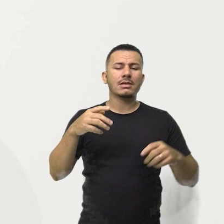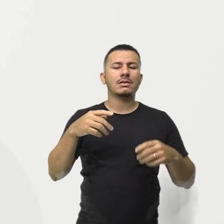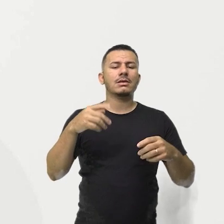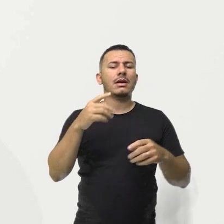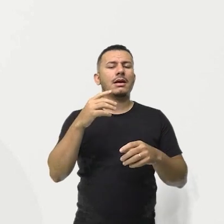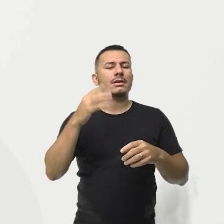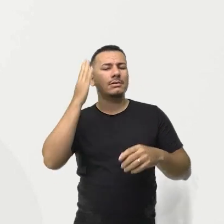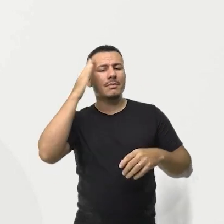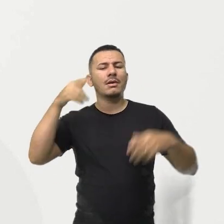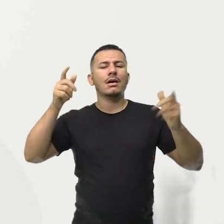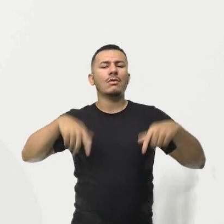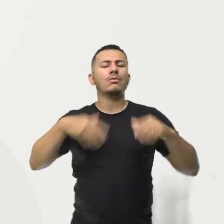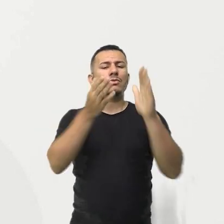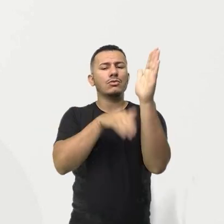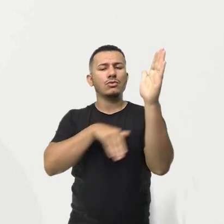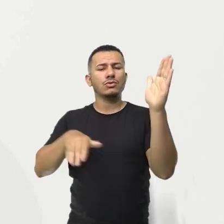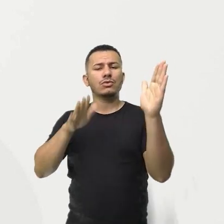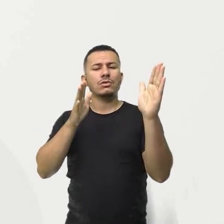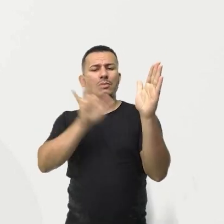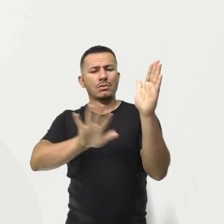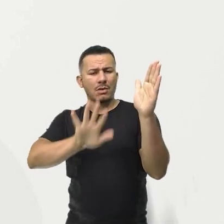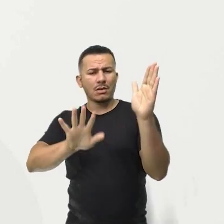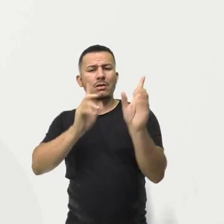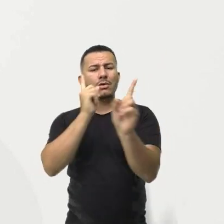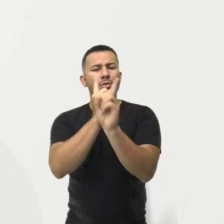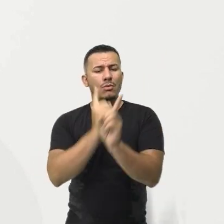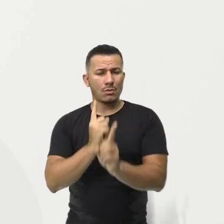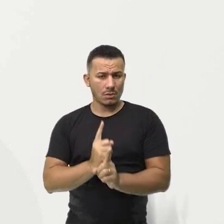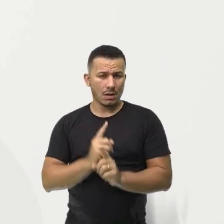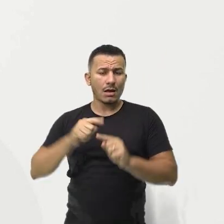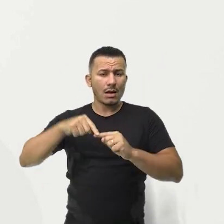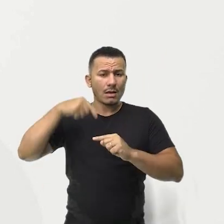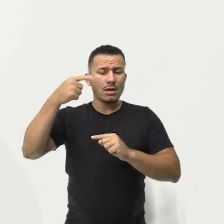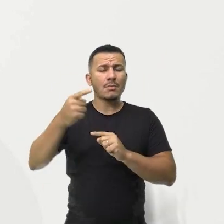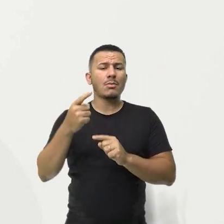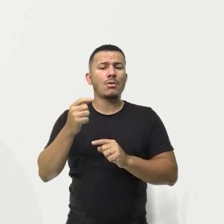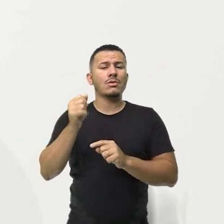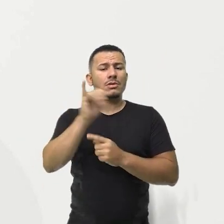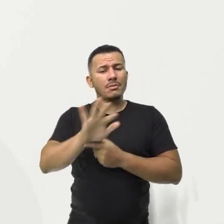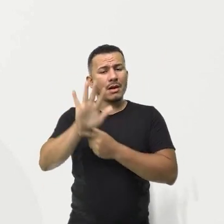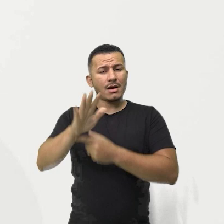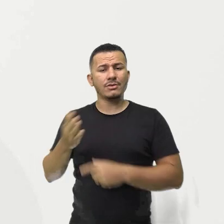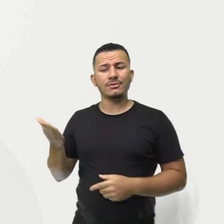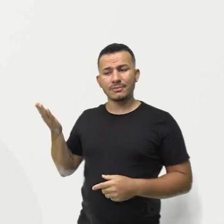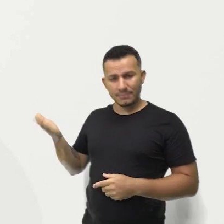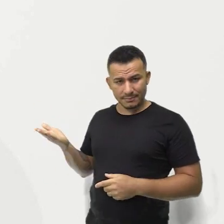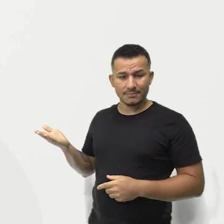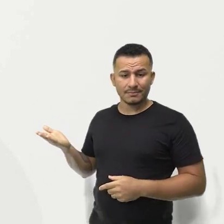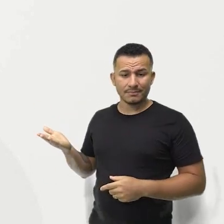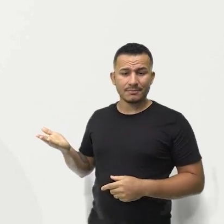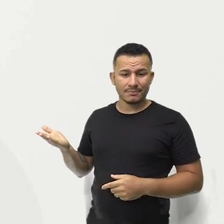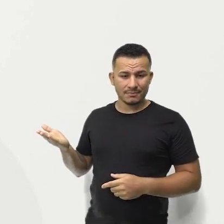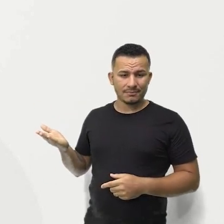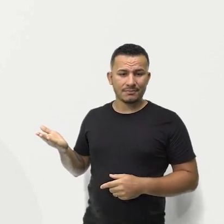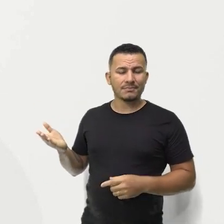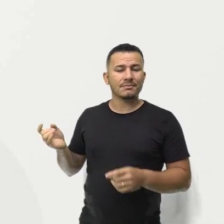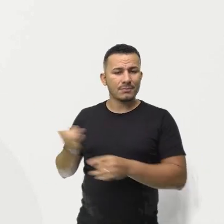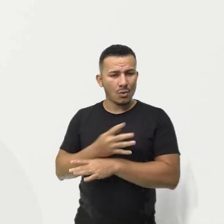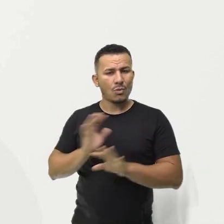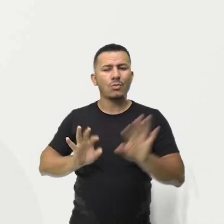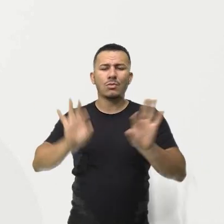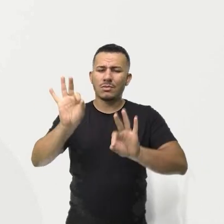saiba localizar os pontos, tá bom? Quer dizer, precisa multiplicar os pontos, porque nós queremos ampliar, e também precisa saber localizar os